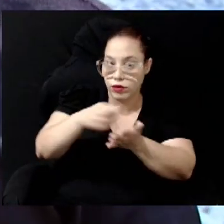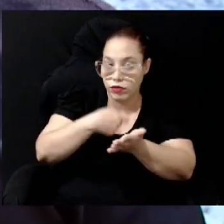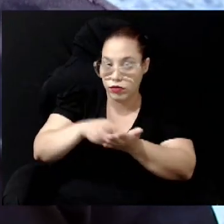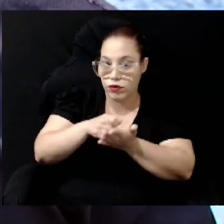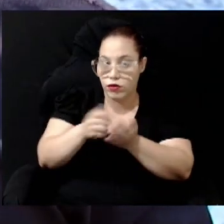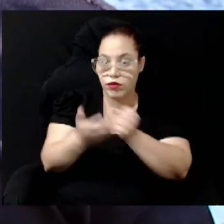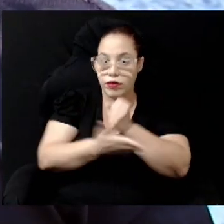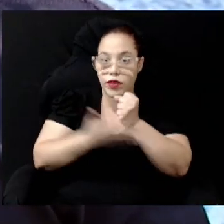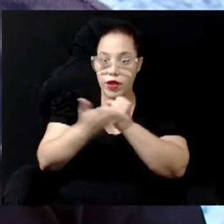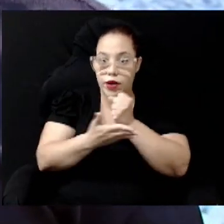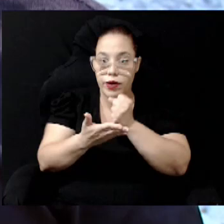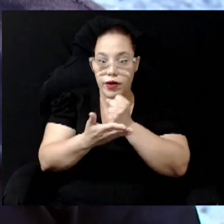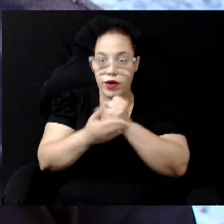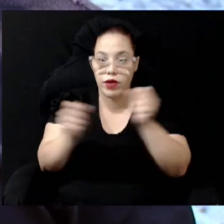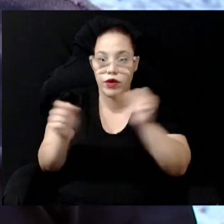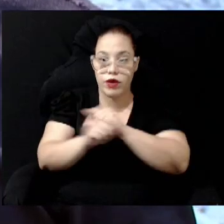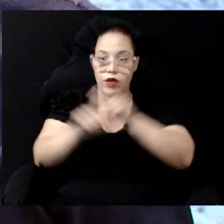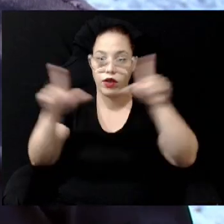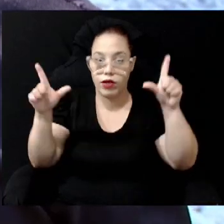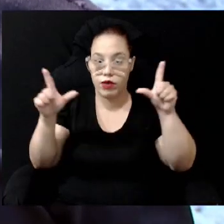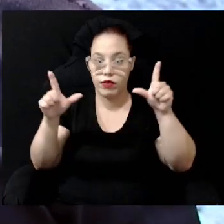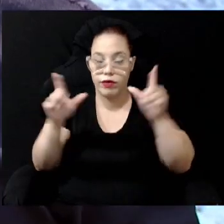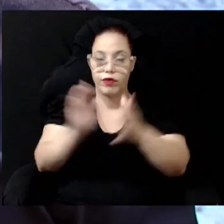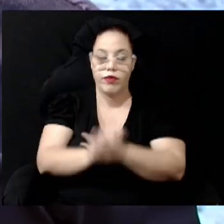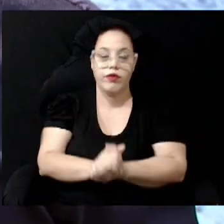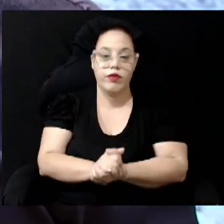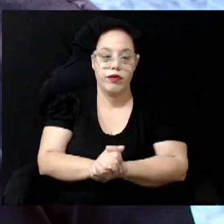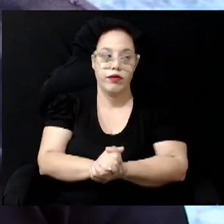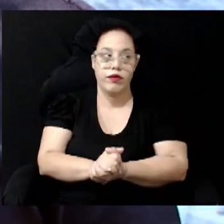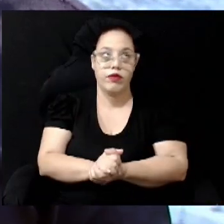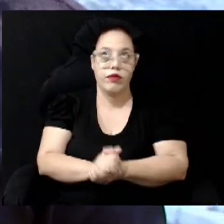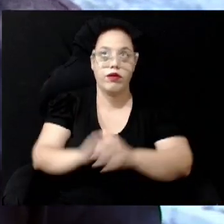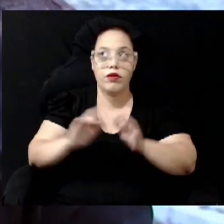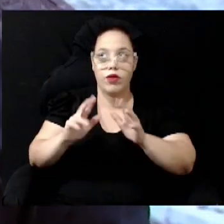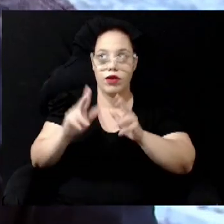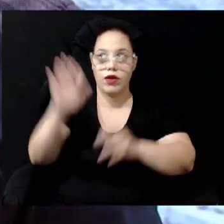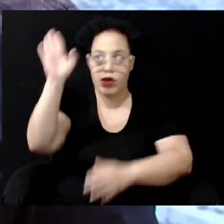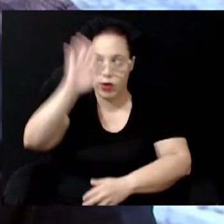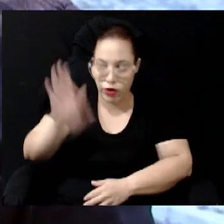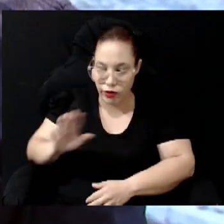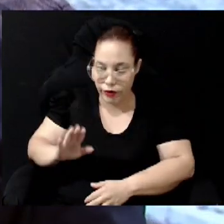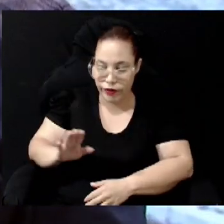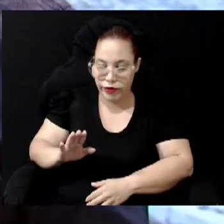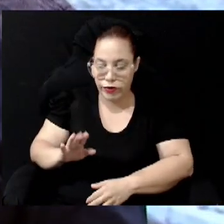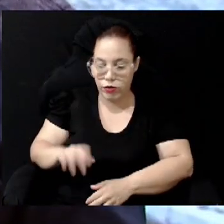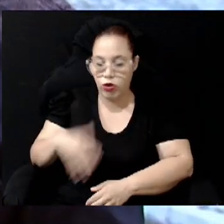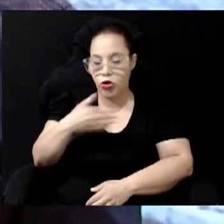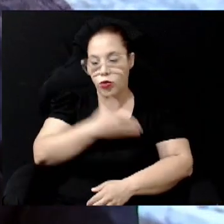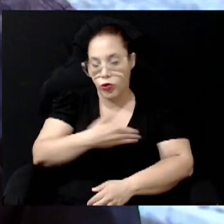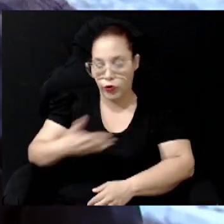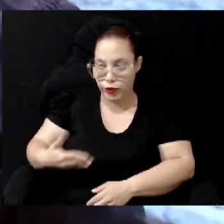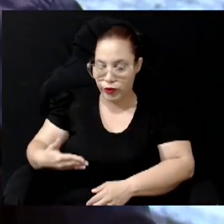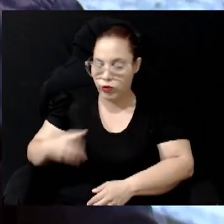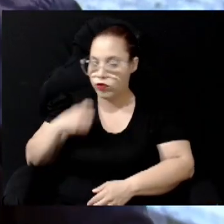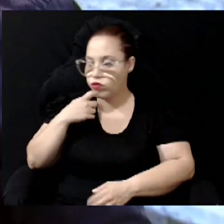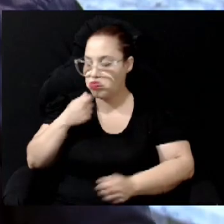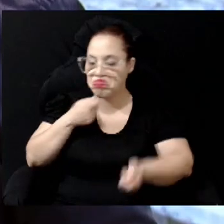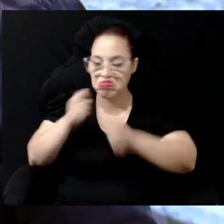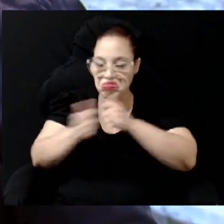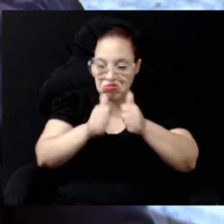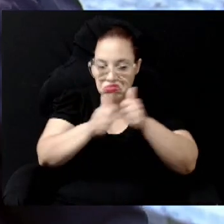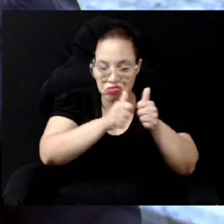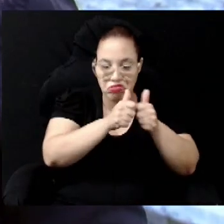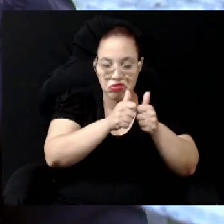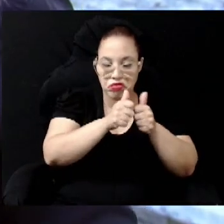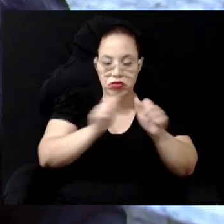Nacional de Transparência Pública. É um programa de abrangência nacional de todas as esferas de poder que avalia os níveis de transparência